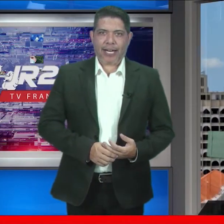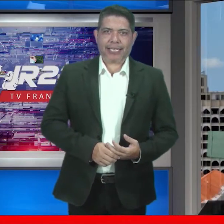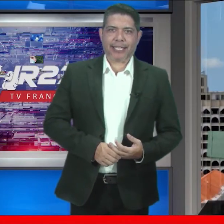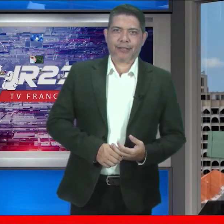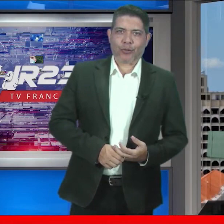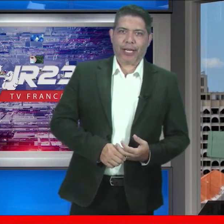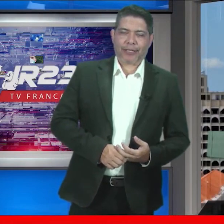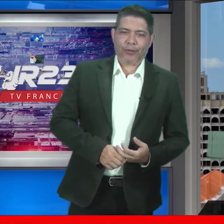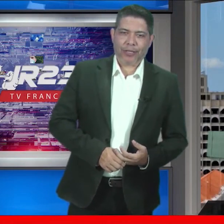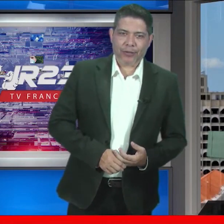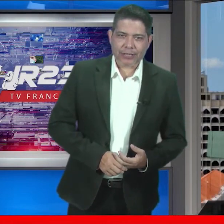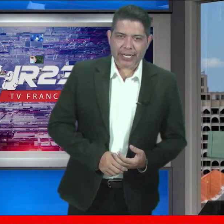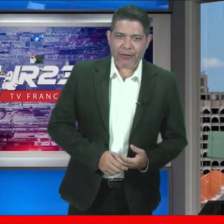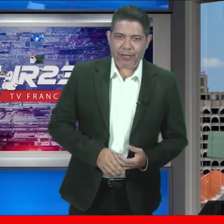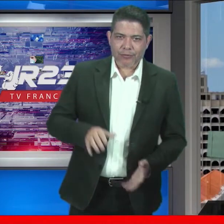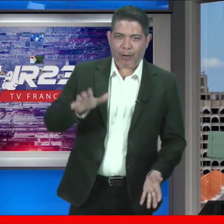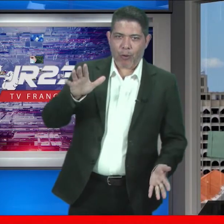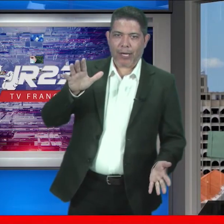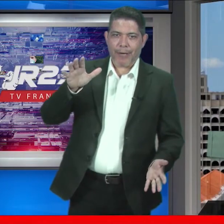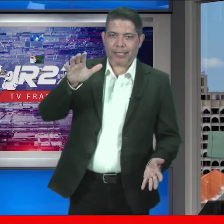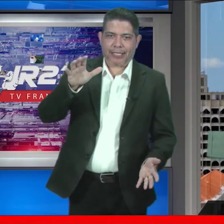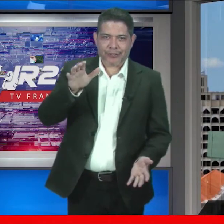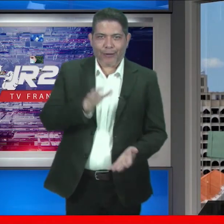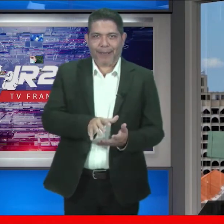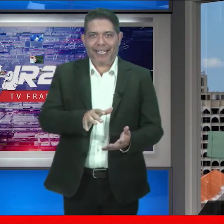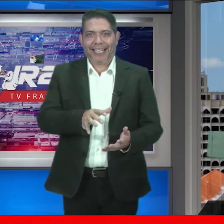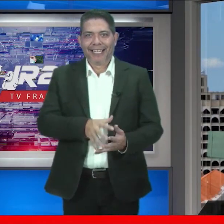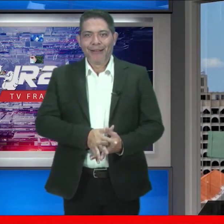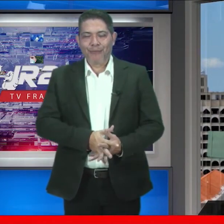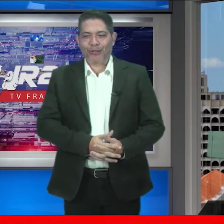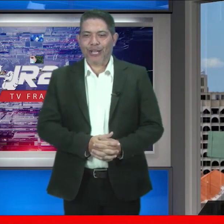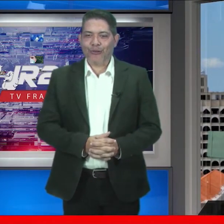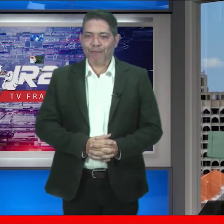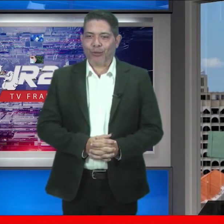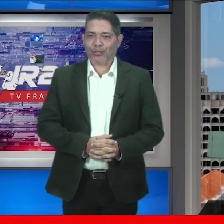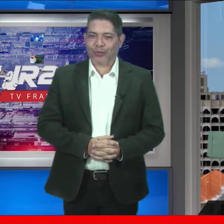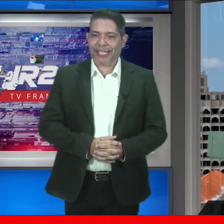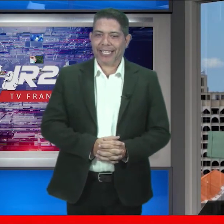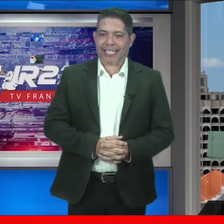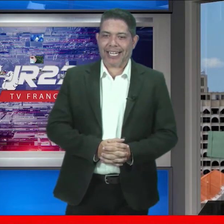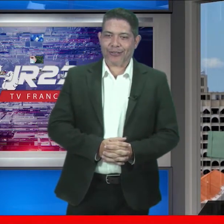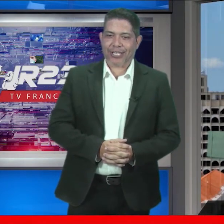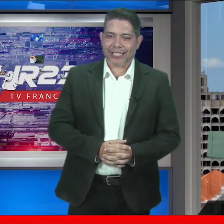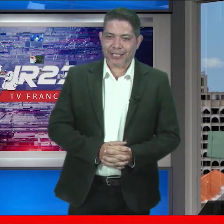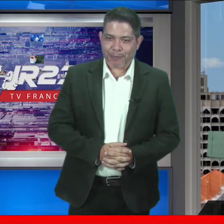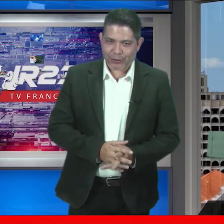Tem que ficar atento, né? Que o leão está aí, ó, com a boca aberta, só para morder o imposto aí,